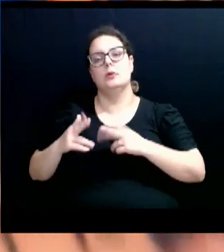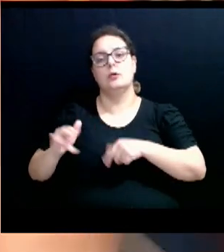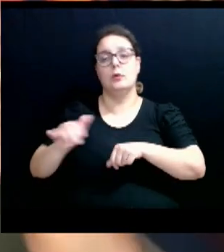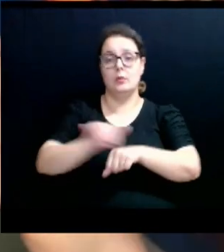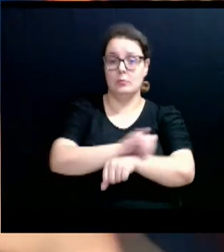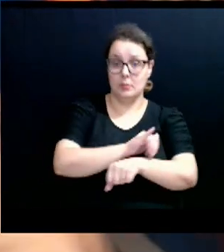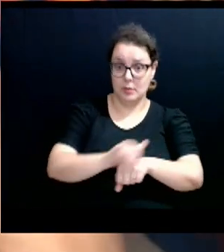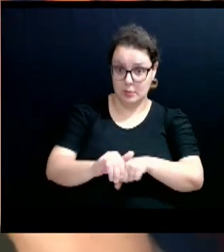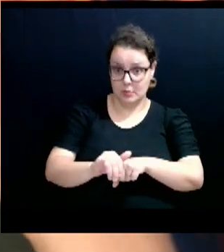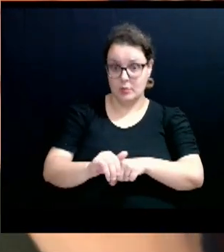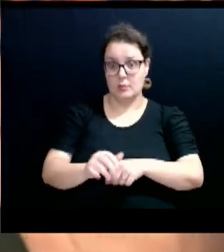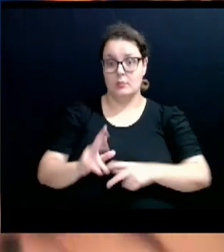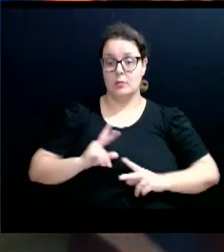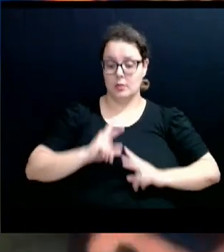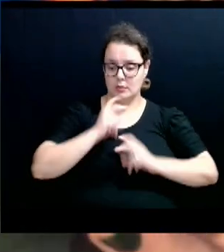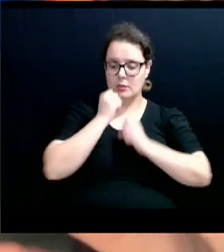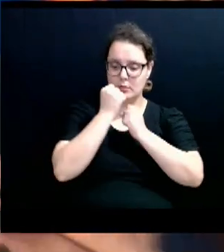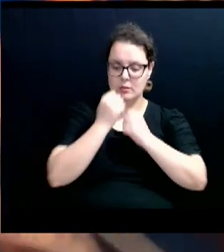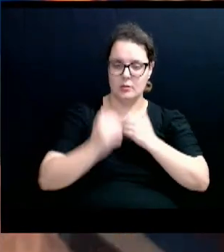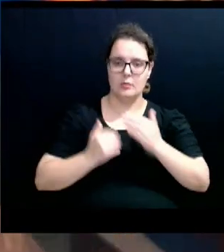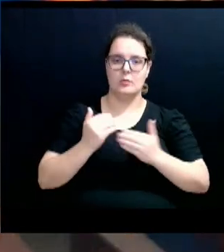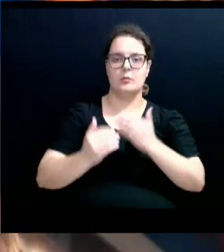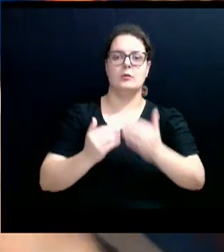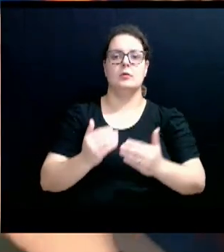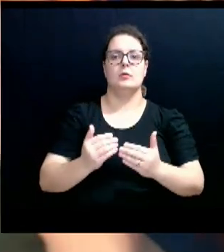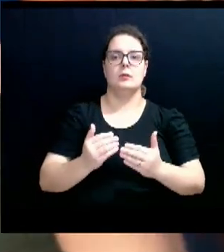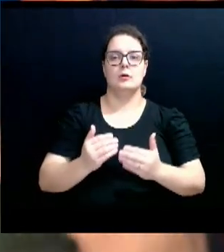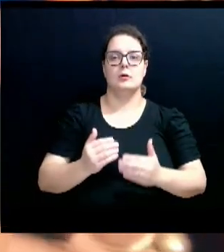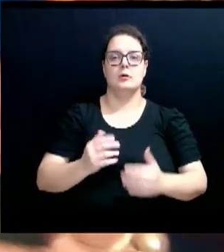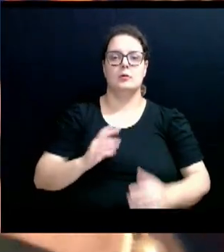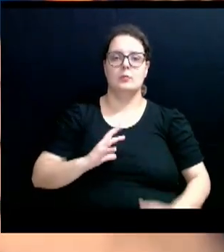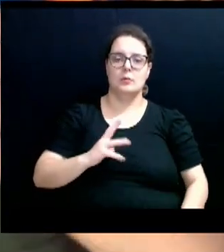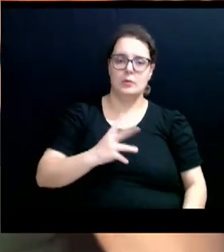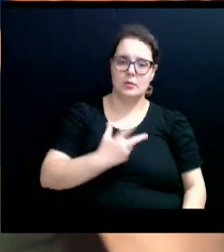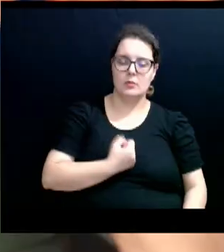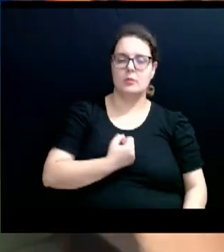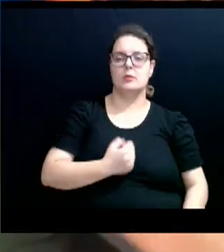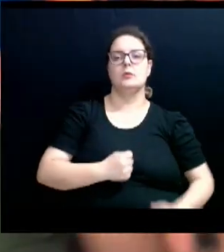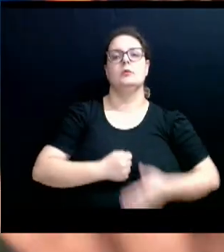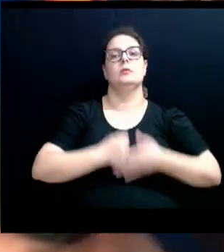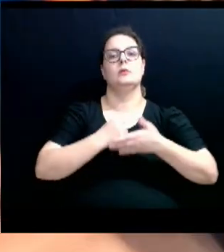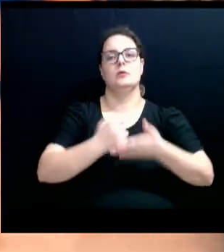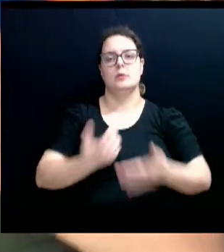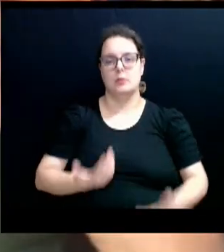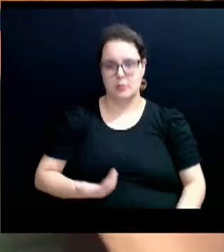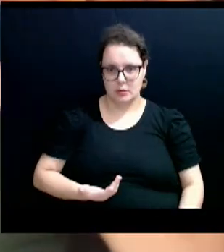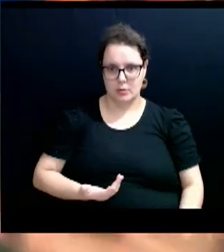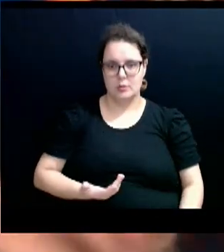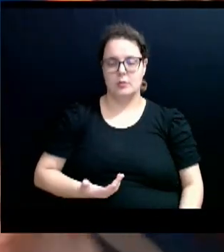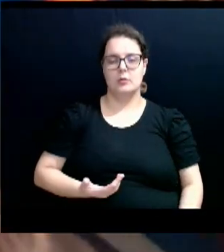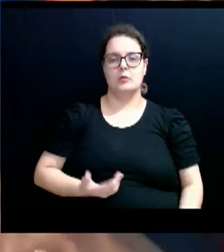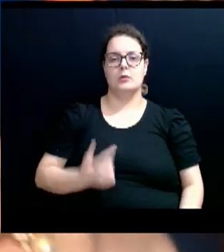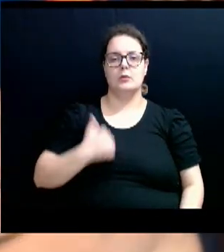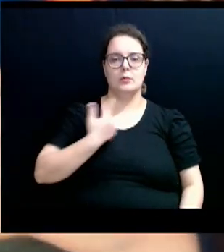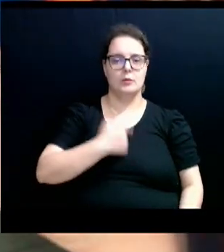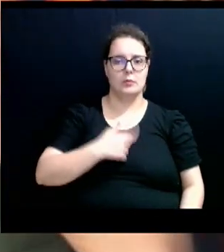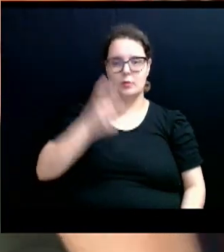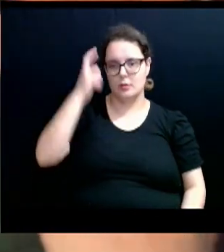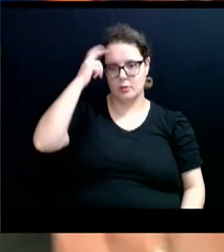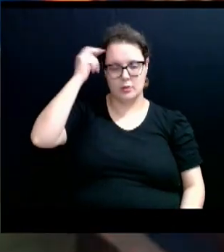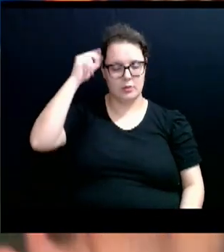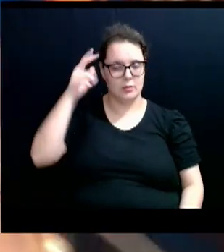nos fortalecer, para a gente resgatar tudo que a gente tem de legado nosso, da nossa cultura, dos nossos